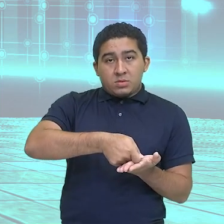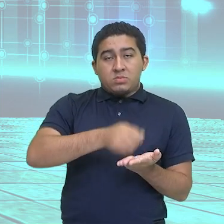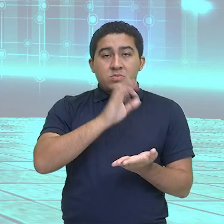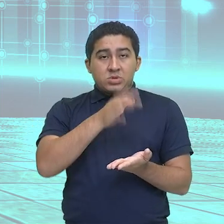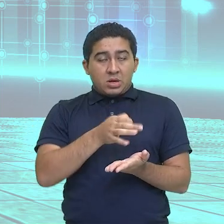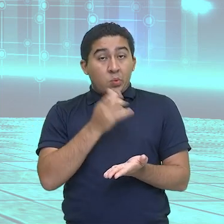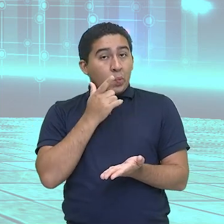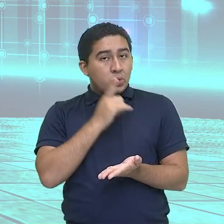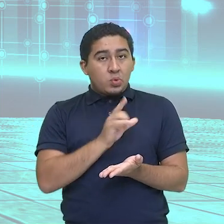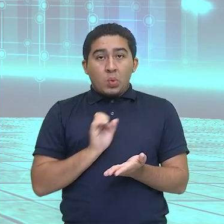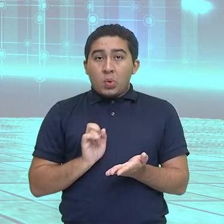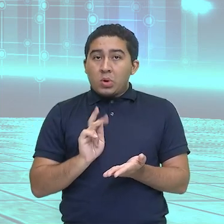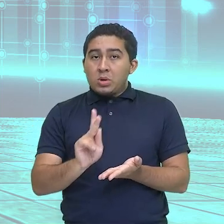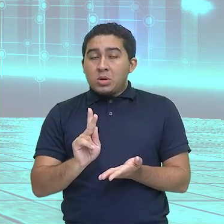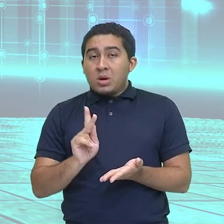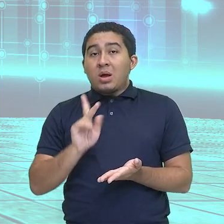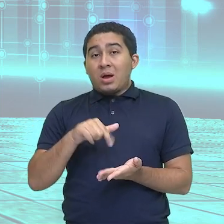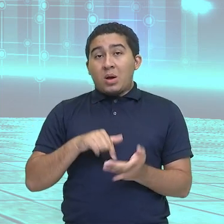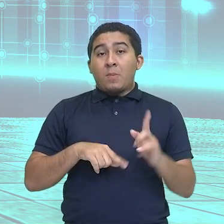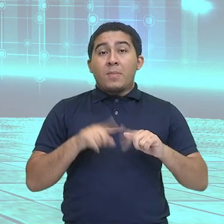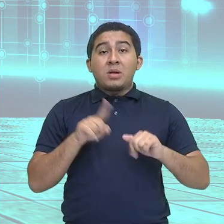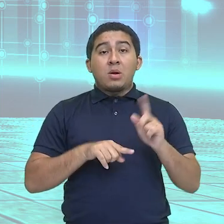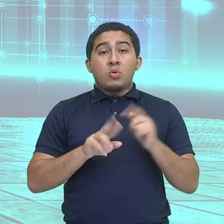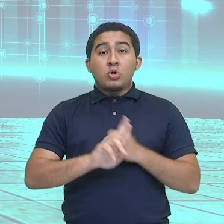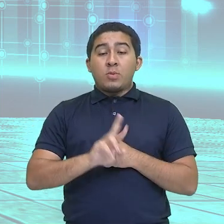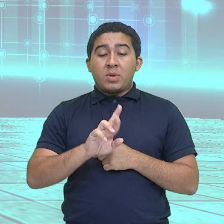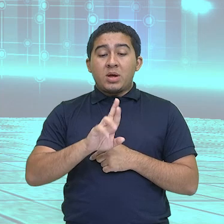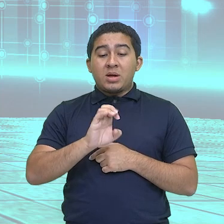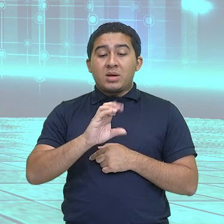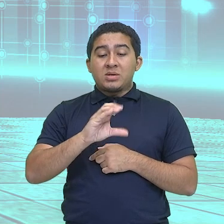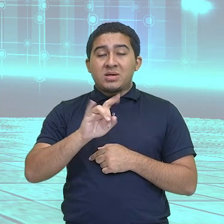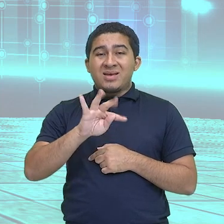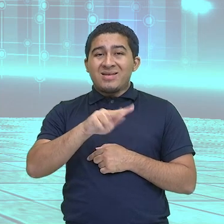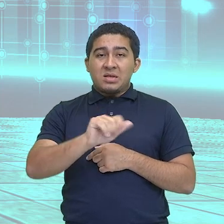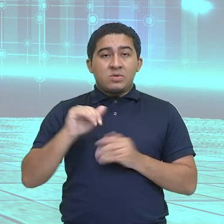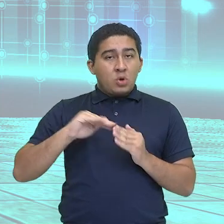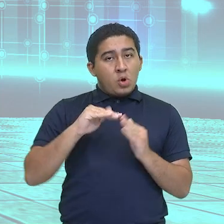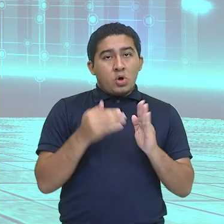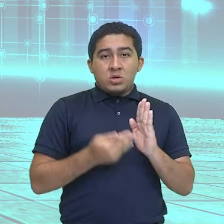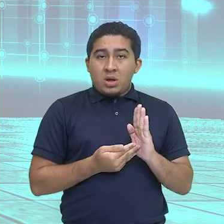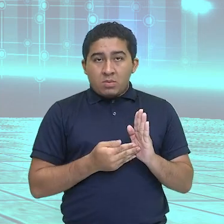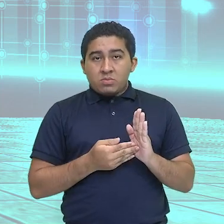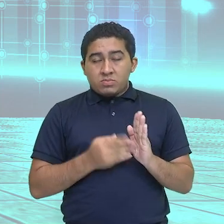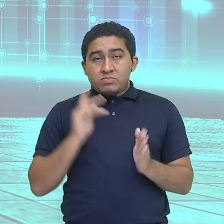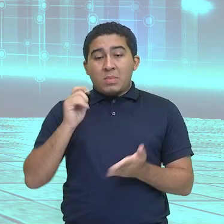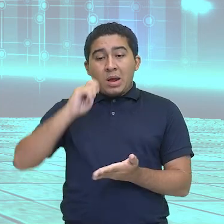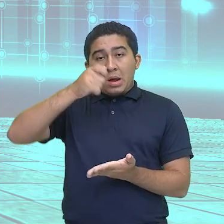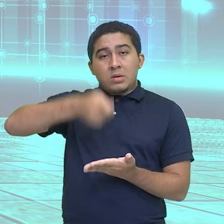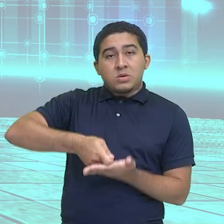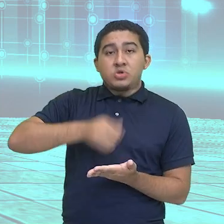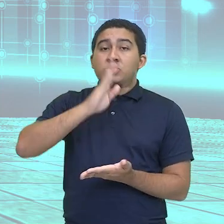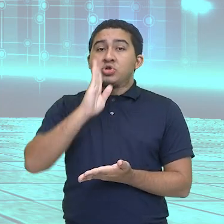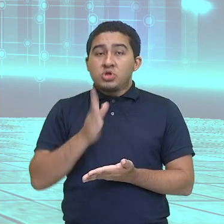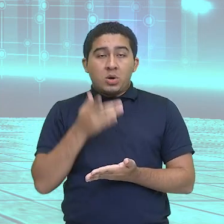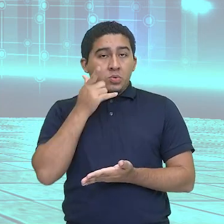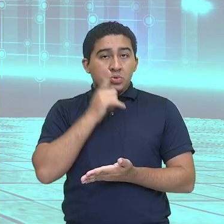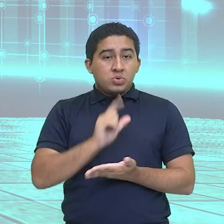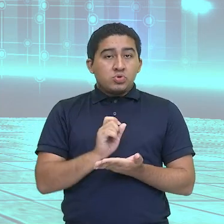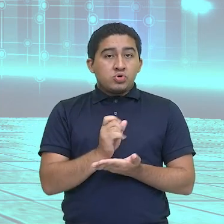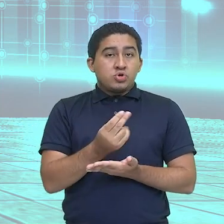vendas é o que a gente chama aí de receita total, é o que foi garantido aí com as vendas,